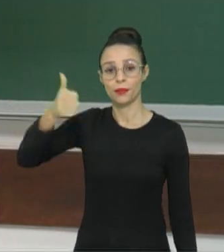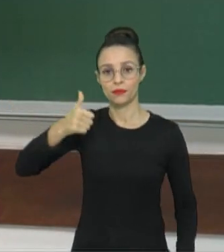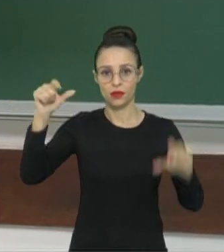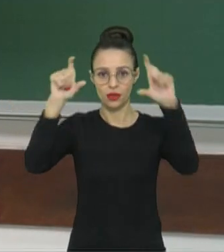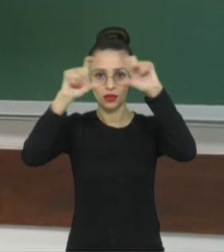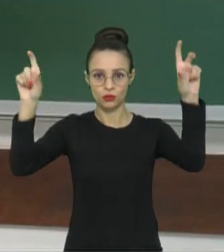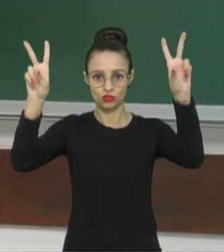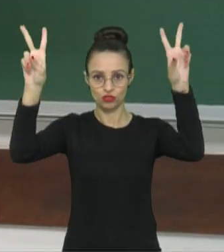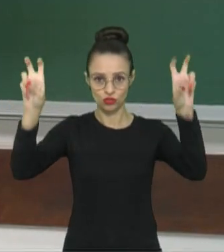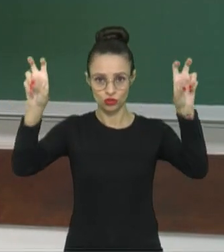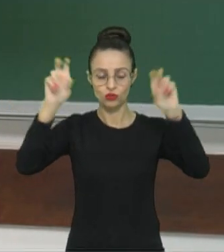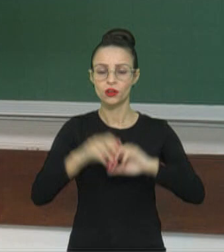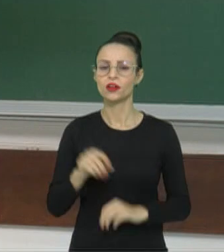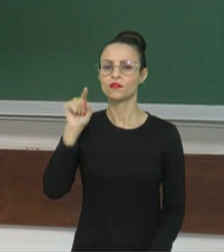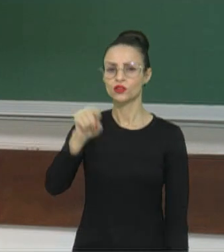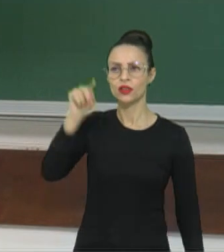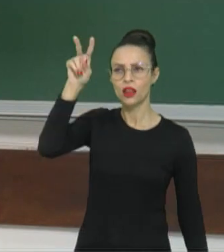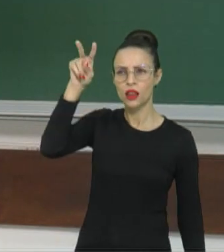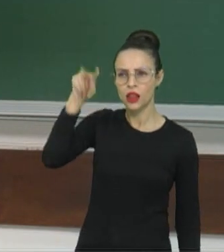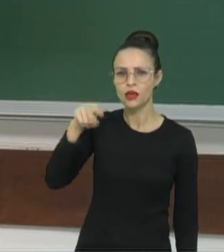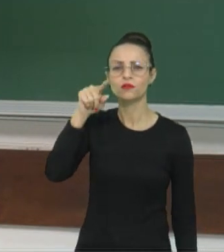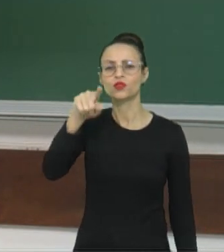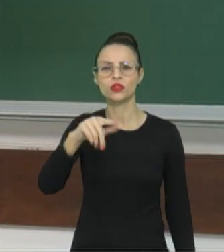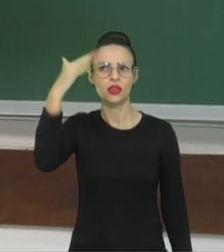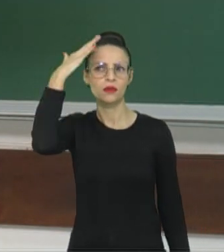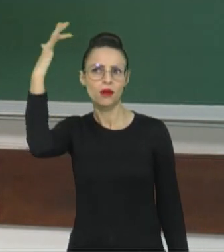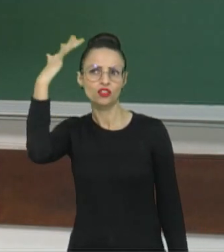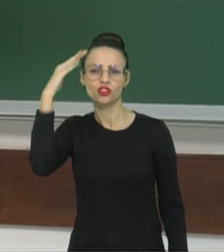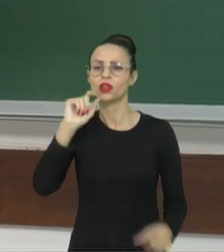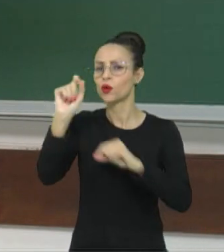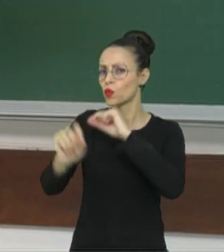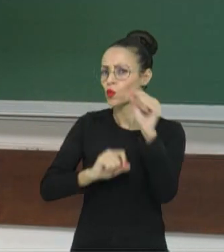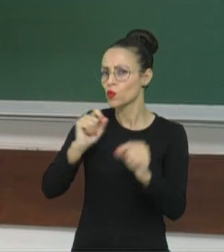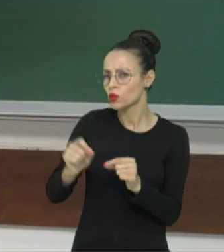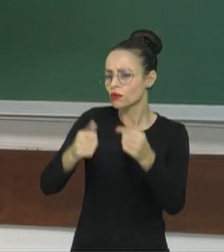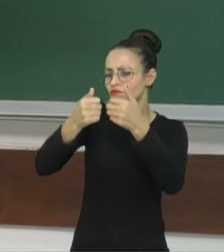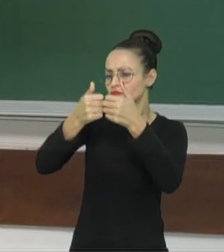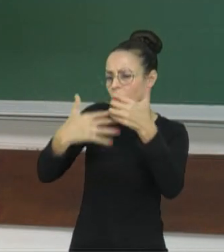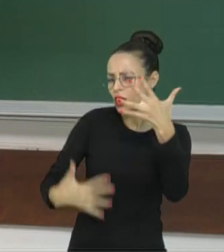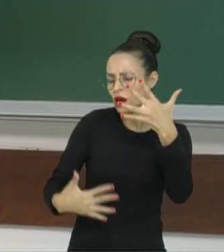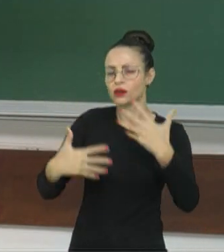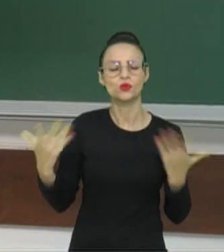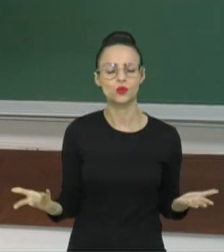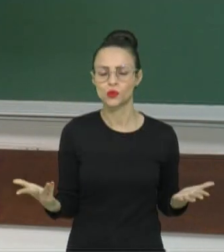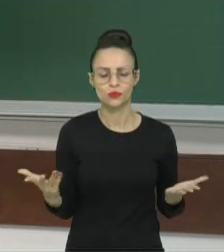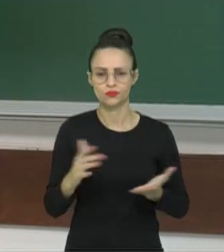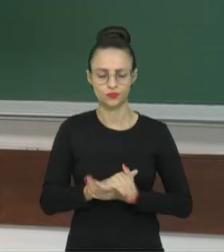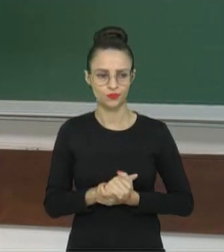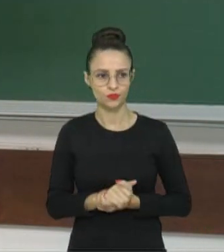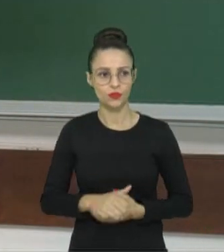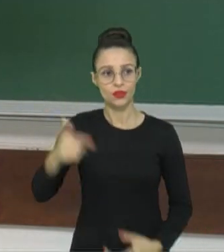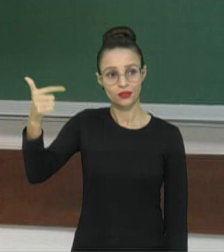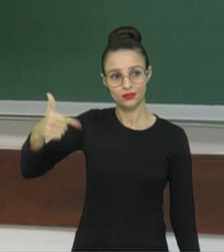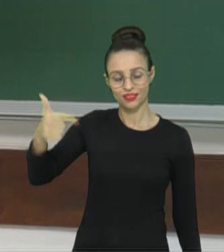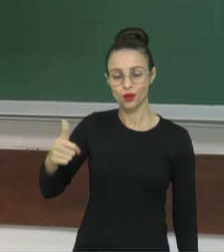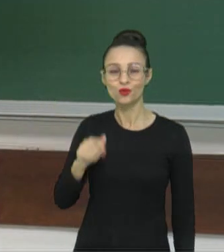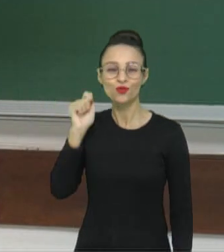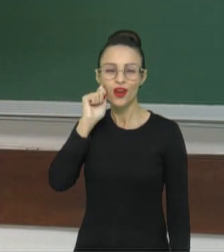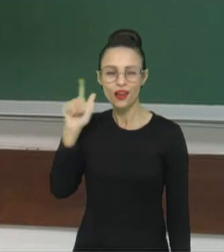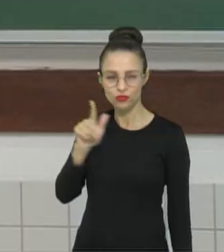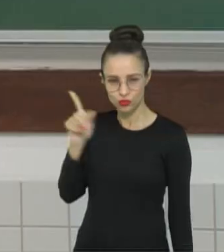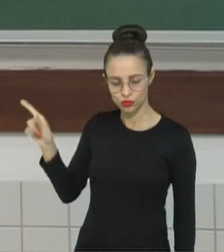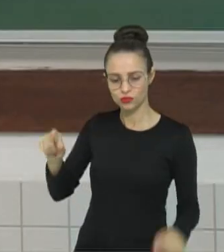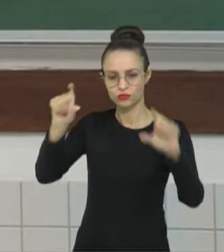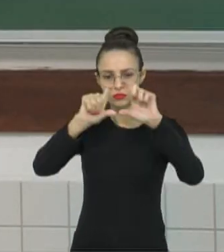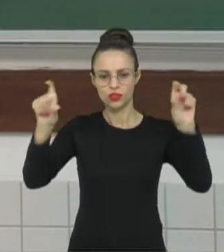primeiro título. Quando você lê o título, o que você imagina que vai ser dito ali no conteúdo do texto? No outro título, o que